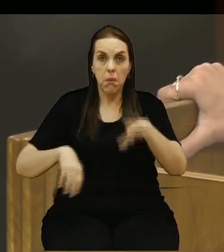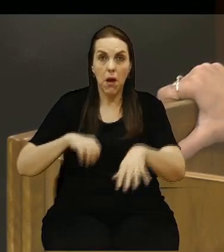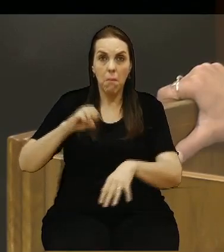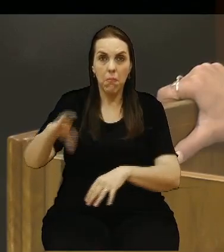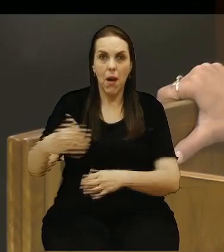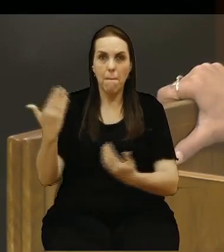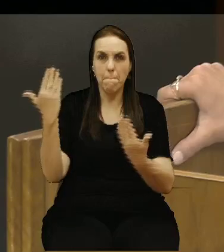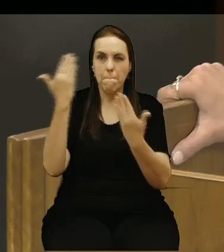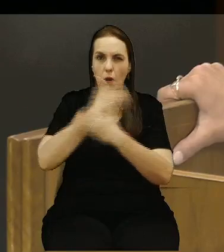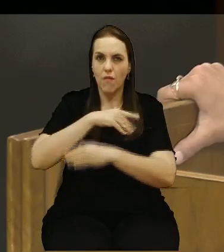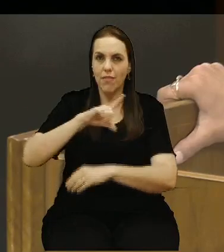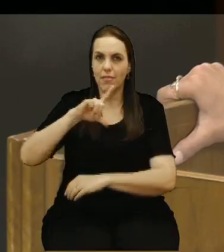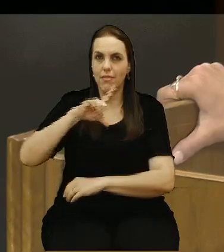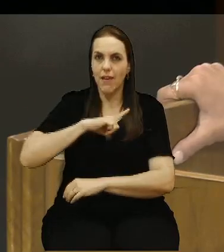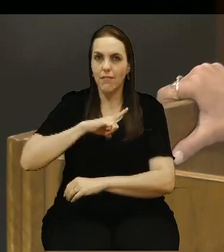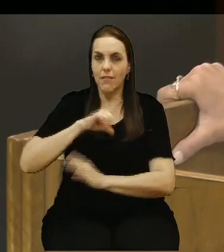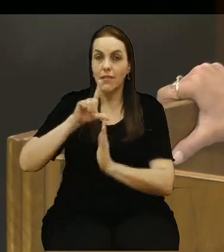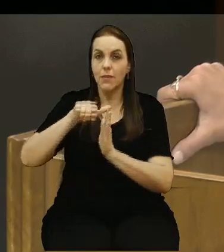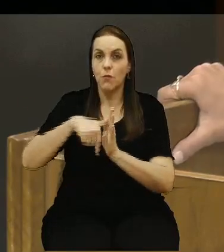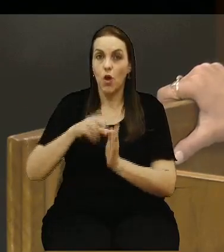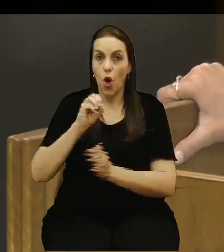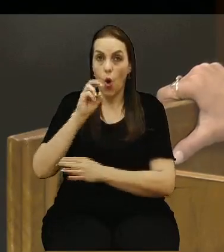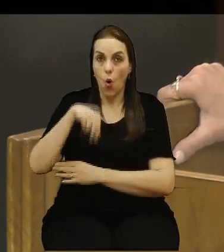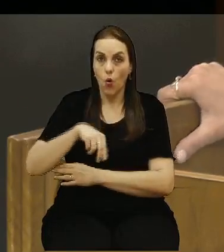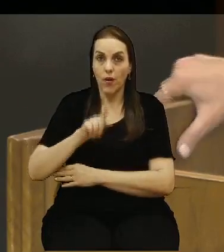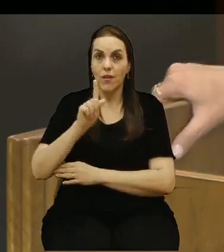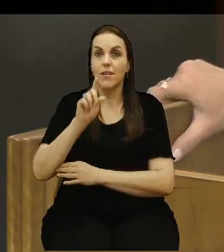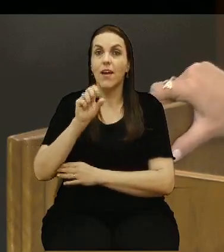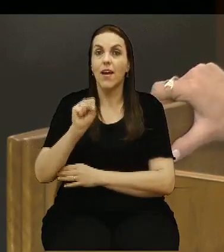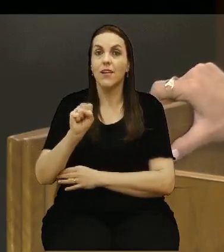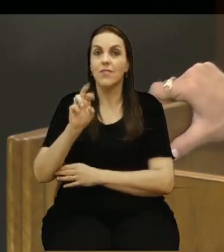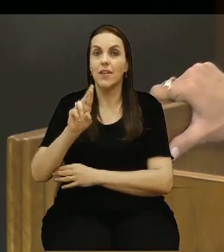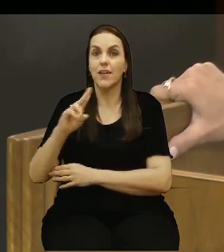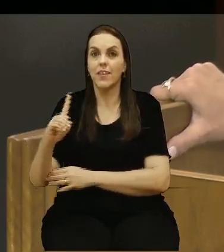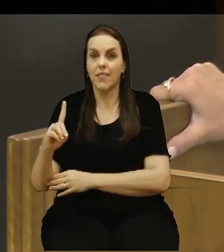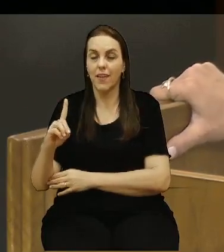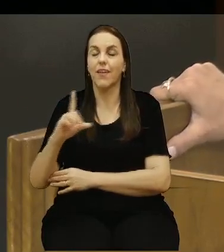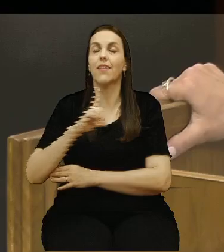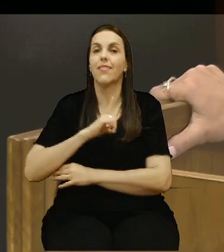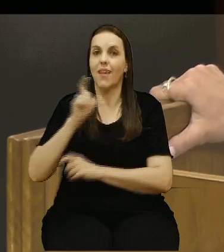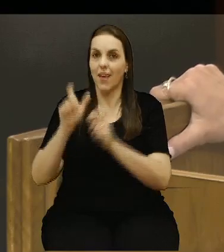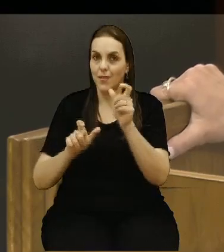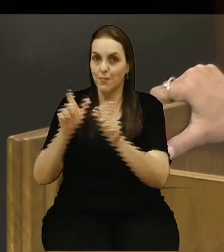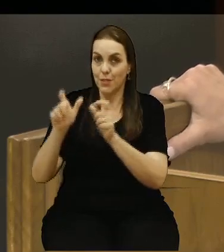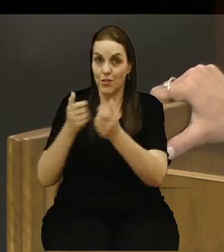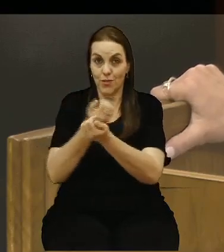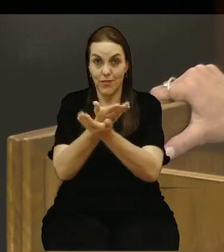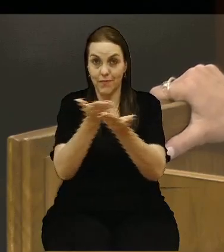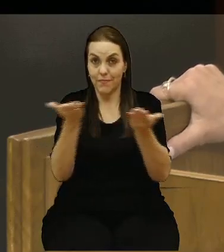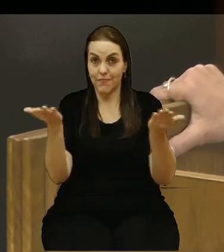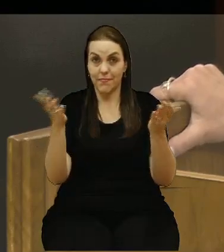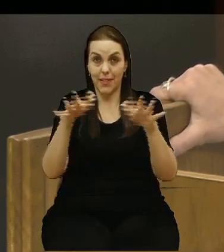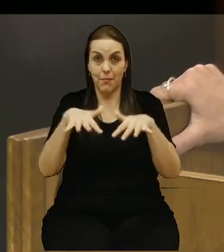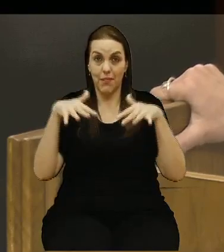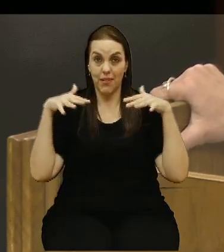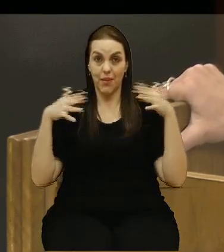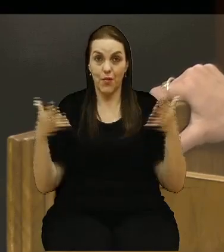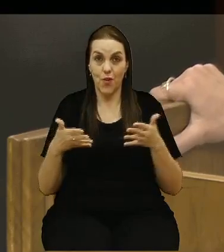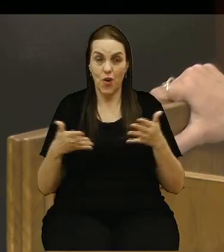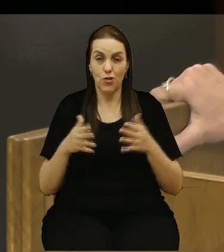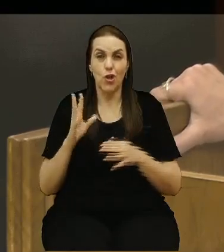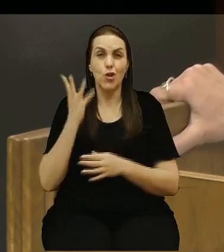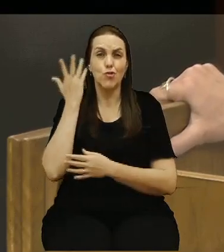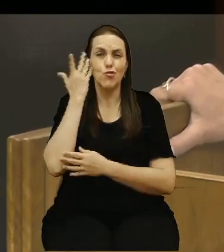E depois a ONG SRD, que compõe essas pessoas que estão aí, passaram dias atrás do cão. Quando ele